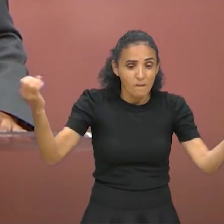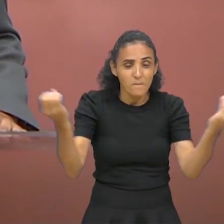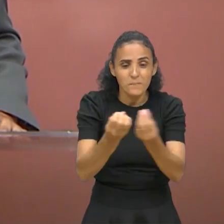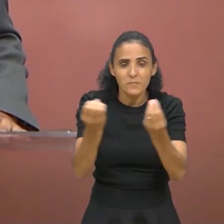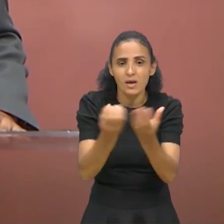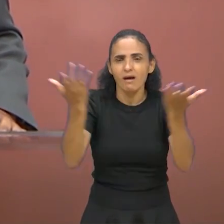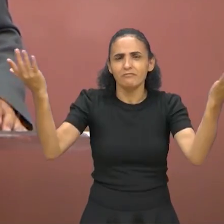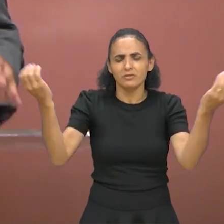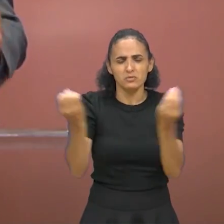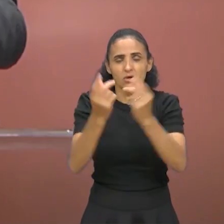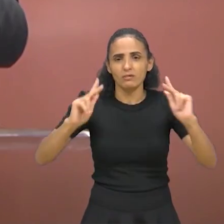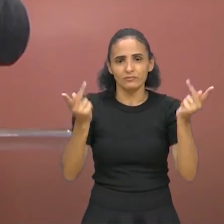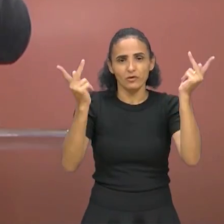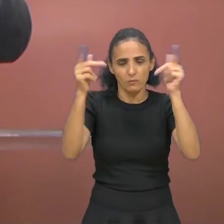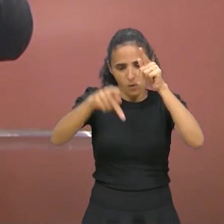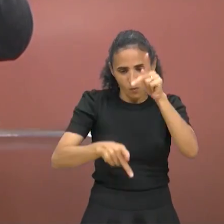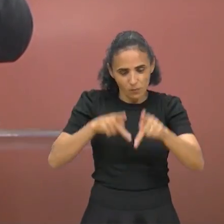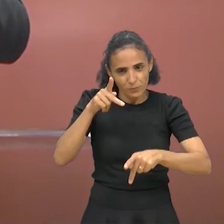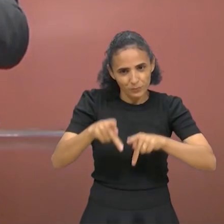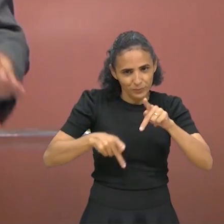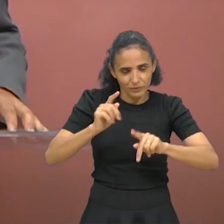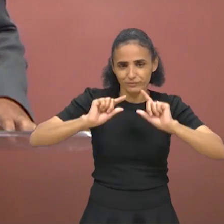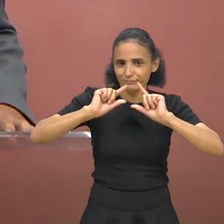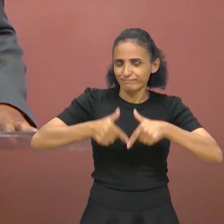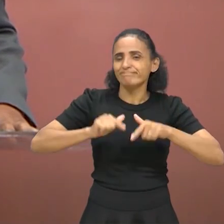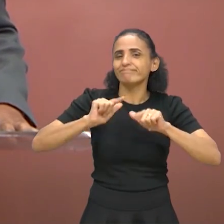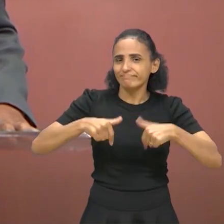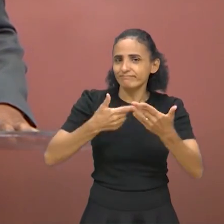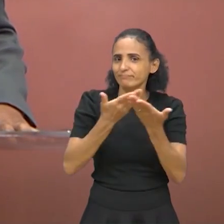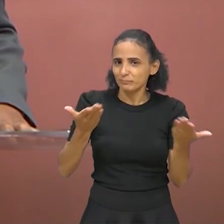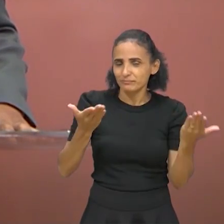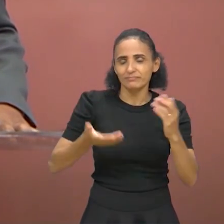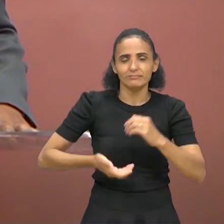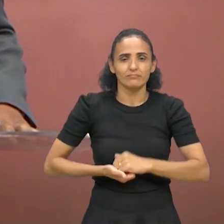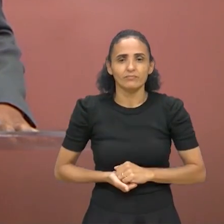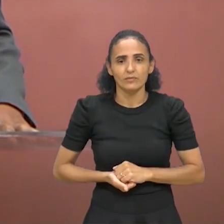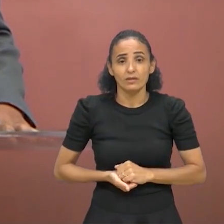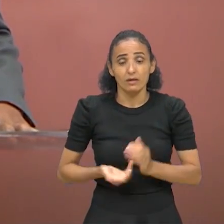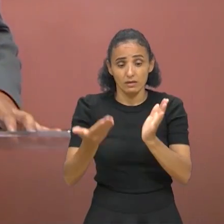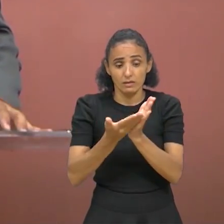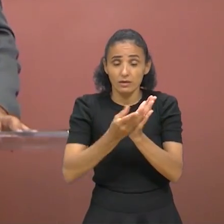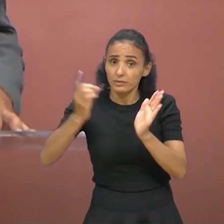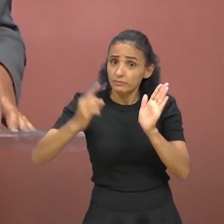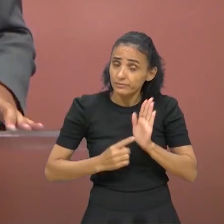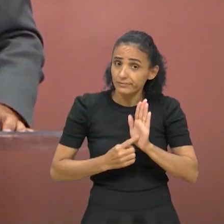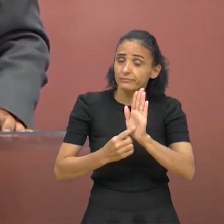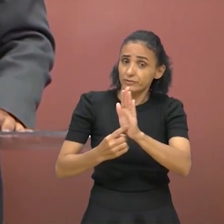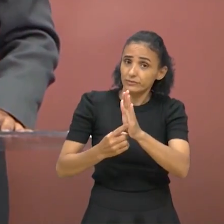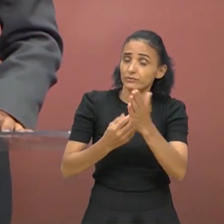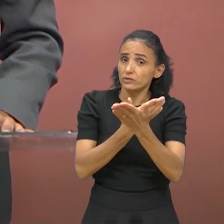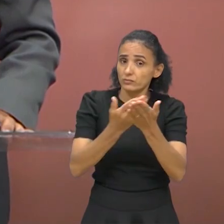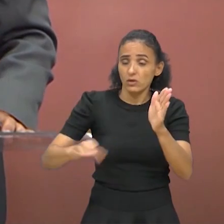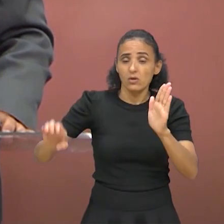grande livramento sobre a nação de Israel. E a Bíblia nos diz, meus amados irmãos,